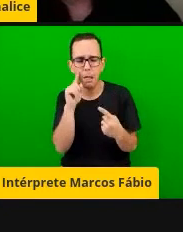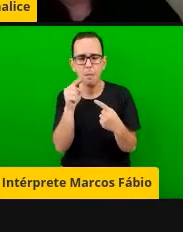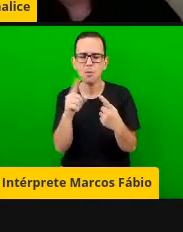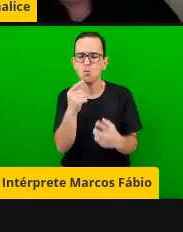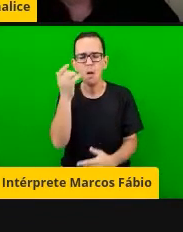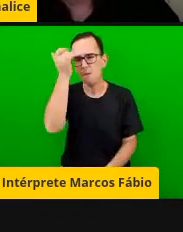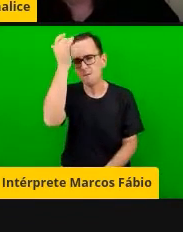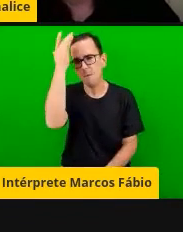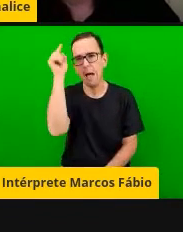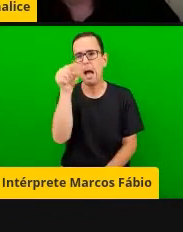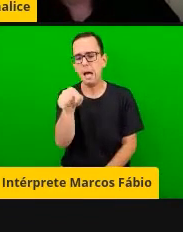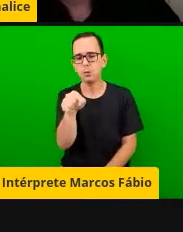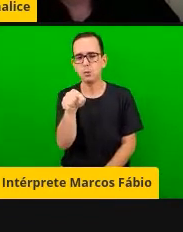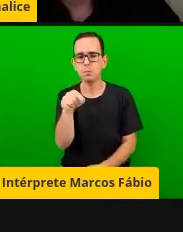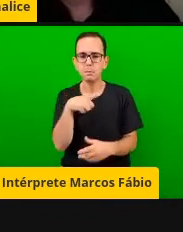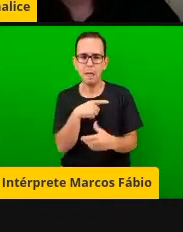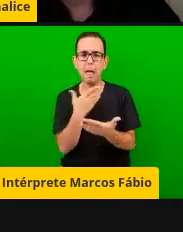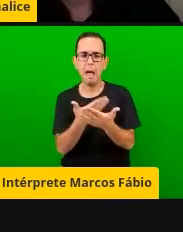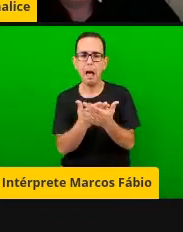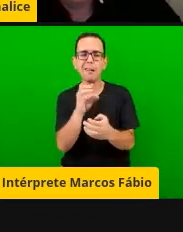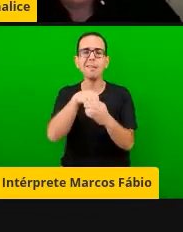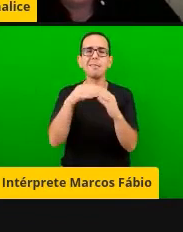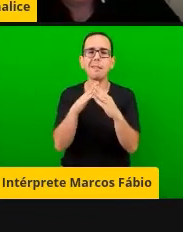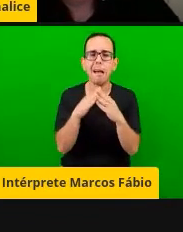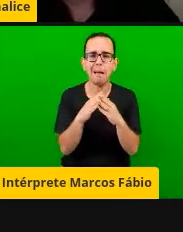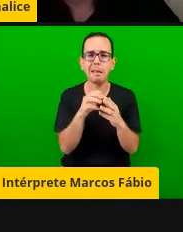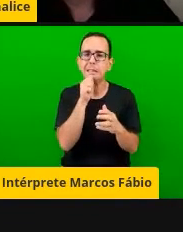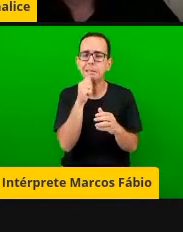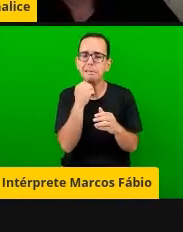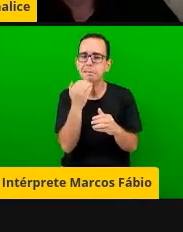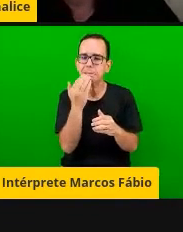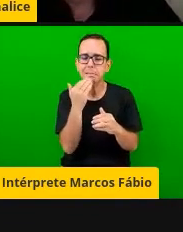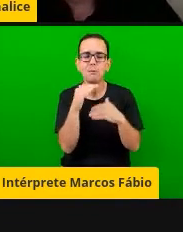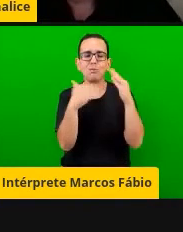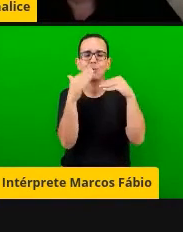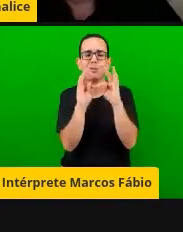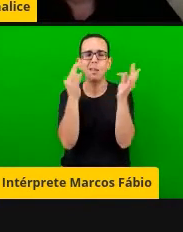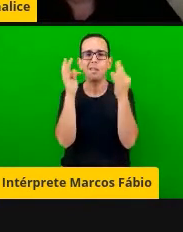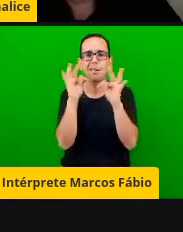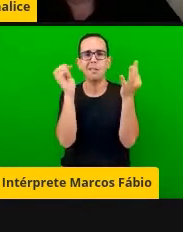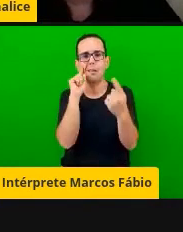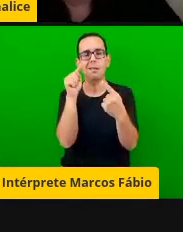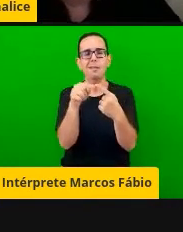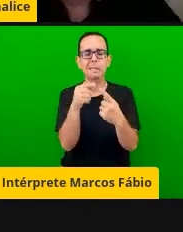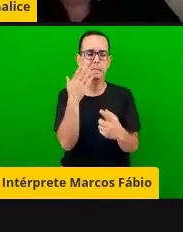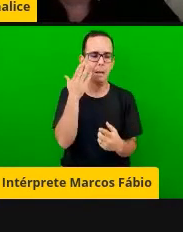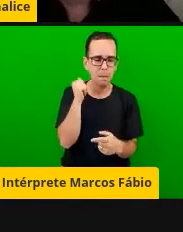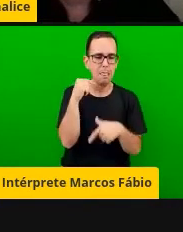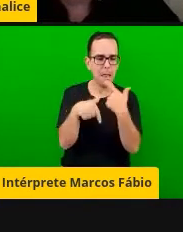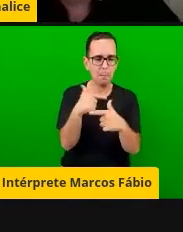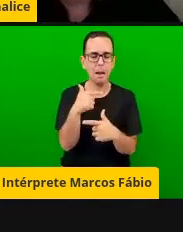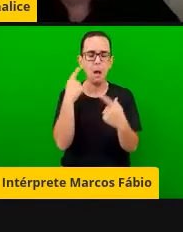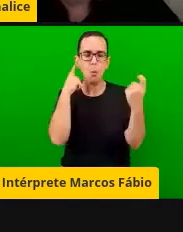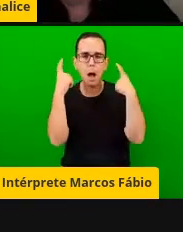aula em casa, pensar, ninguém desenvolveu a tecnologia da noite para o dia, saber trabalhar com áudio. Então, uma